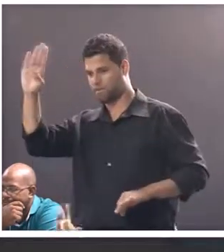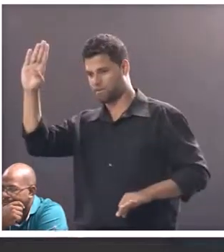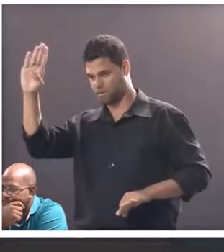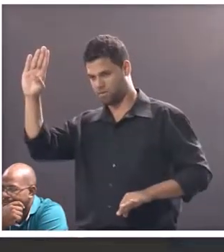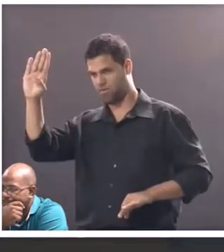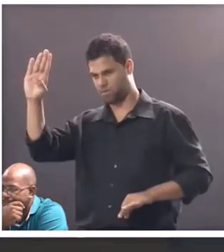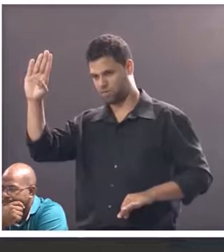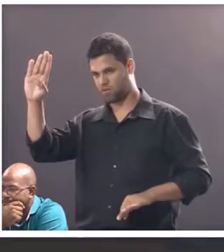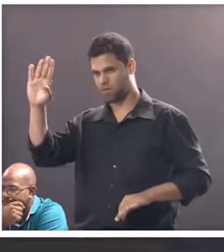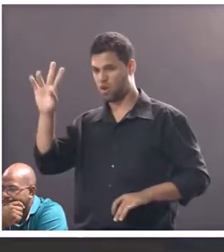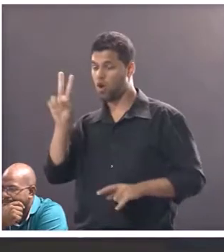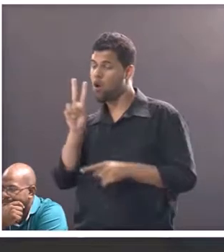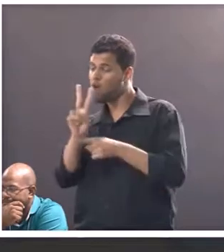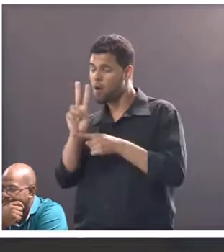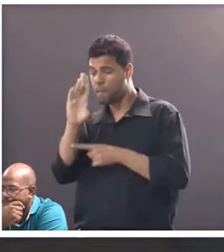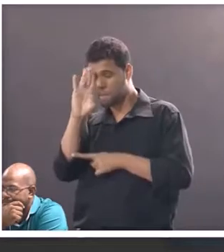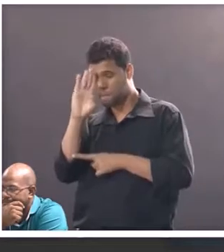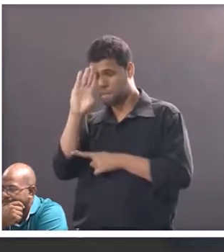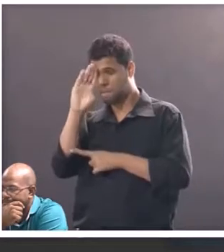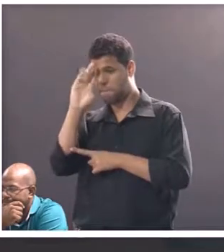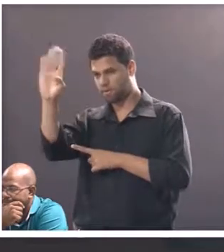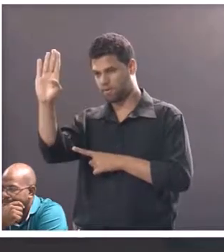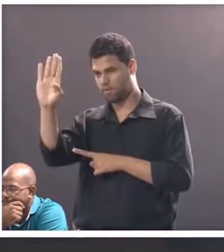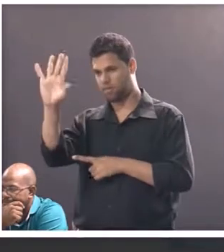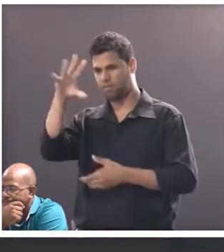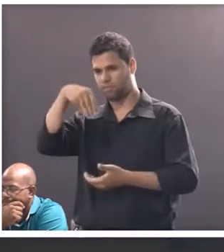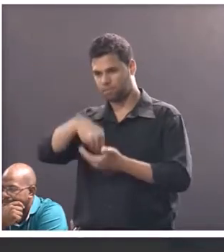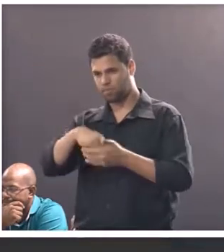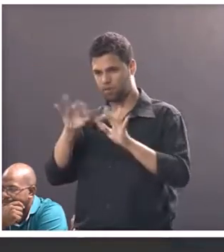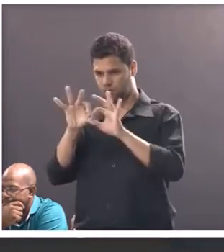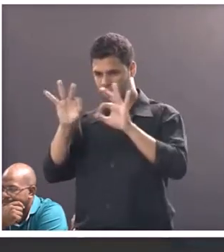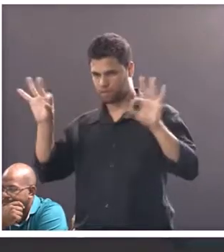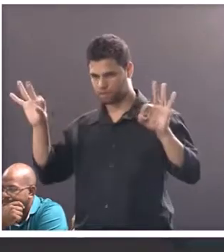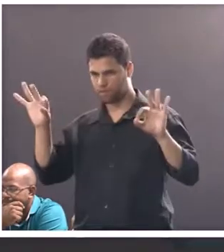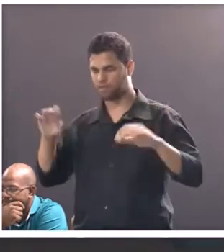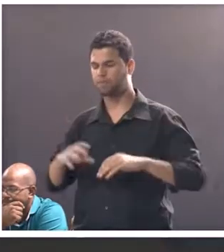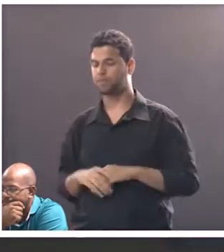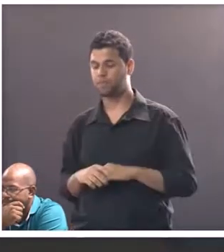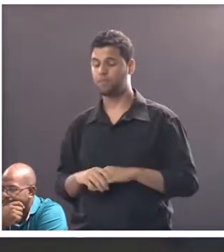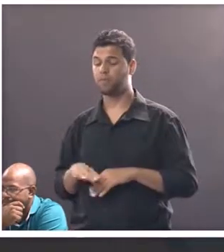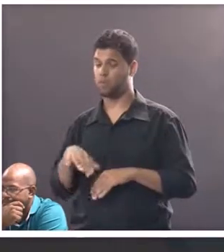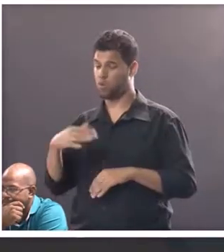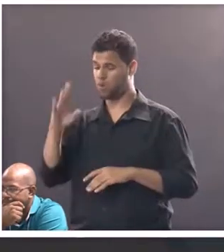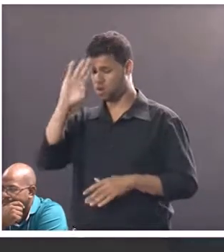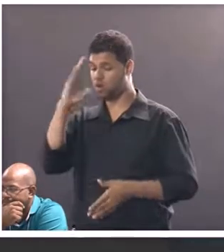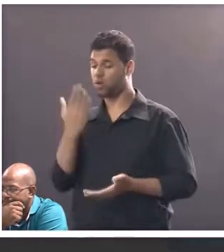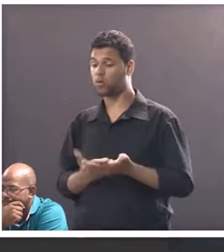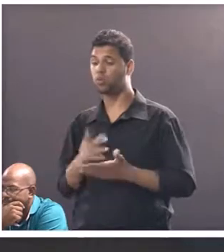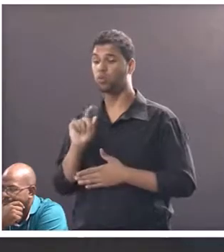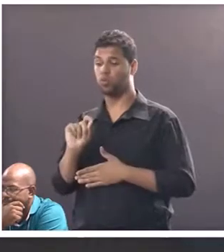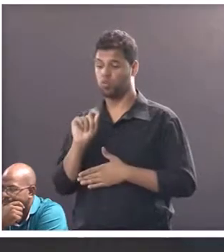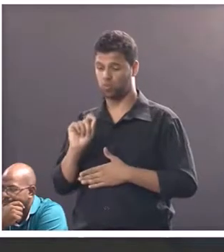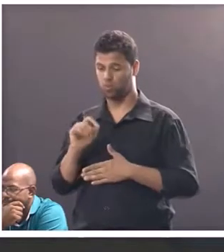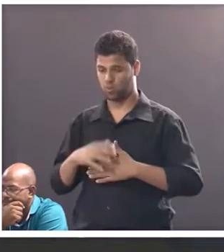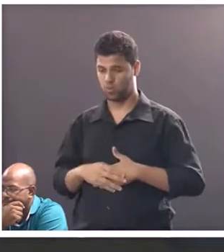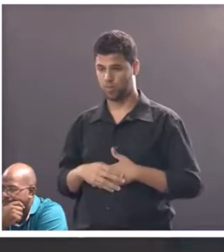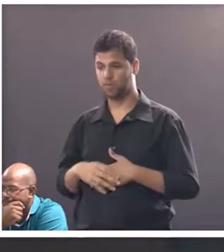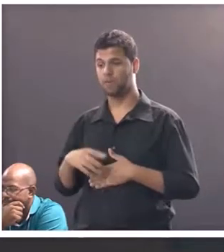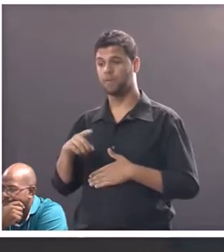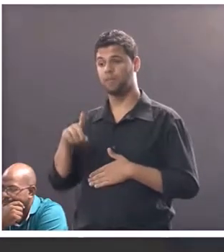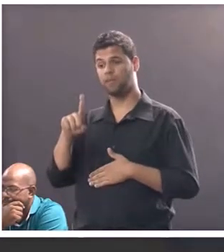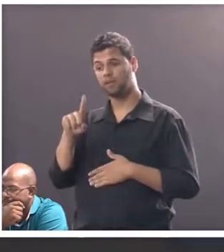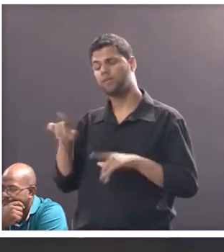em torno do verbo. Tudo que você quer dizer. E aí eu acredito também que deva ser